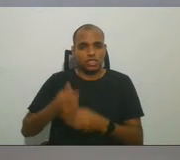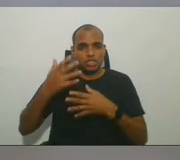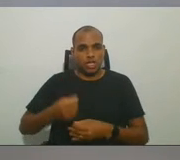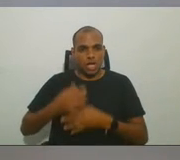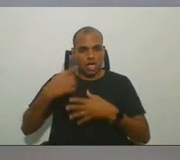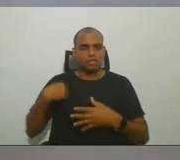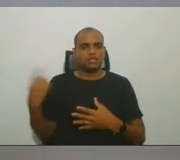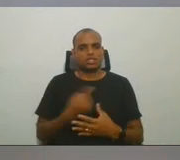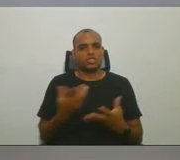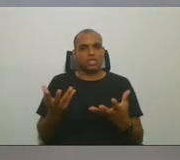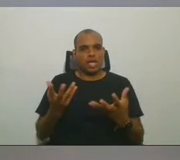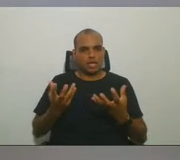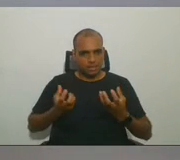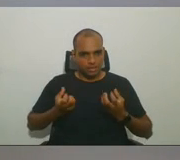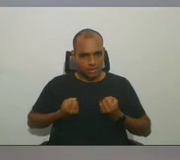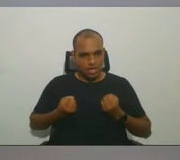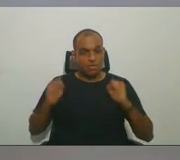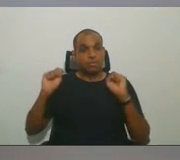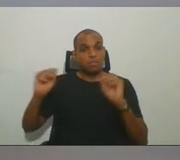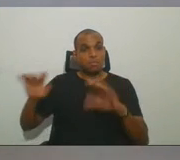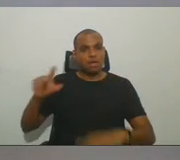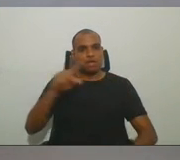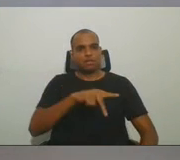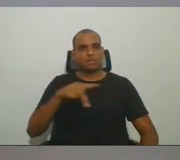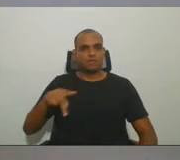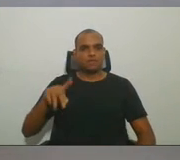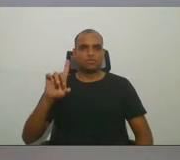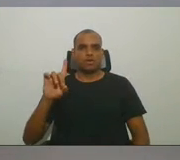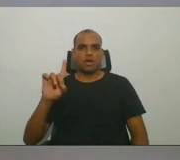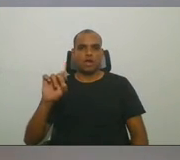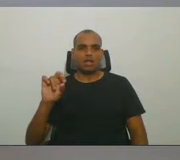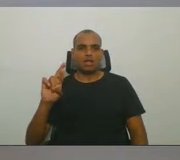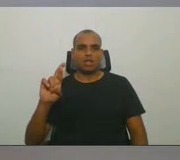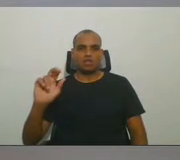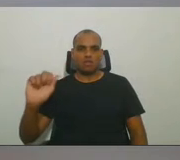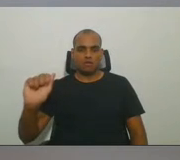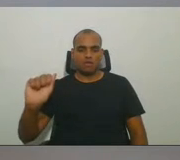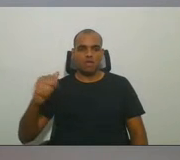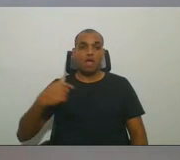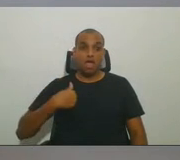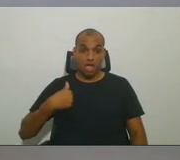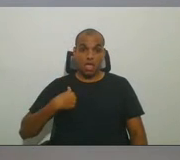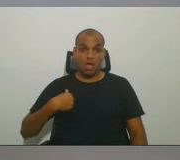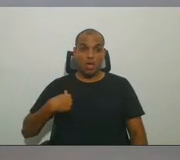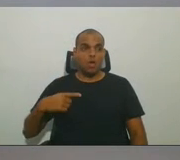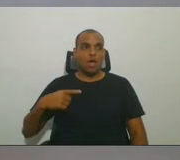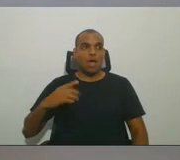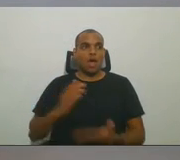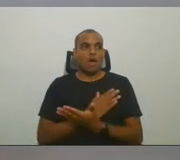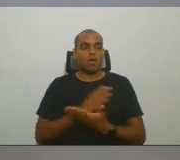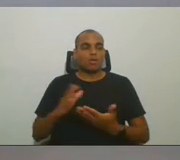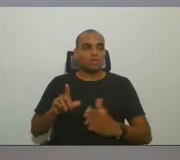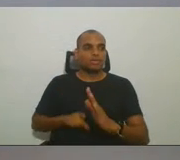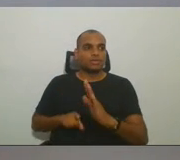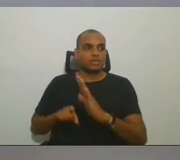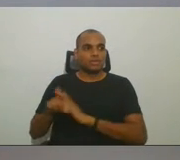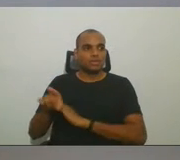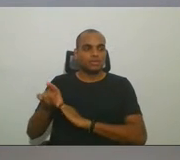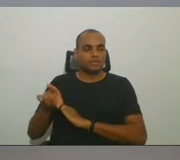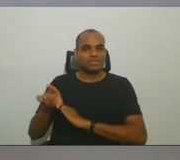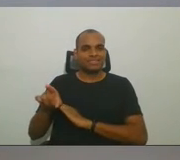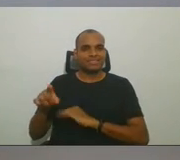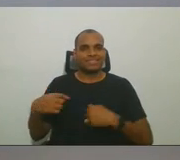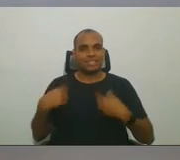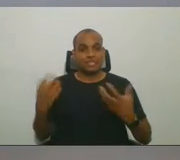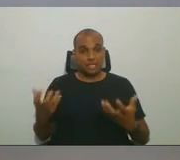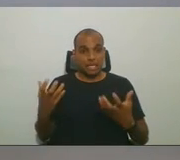nós receberemos e repassaremos a professora Dora. Enquanto isso, professora, eu tenho algumas questões que